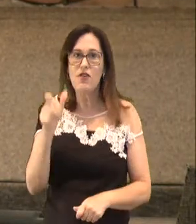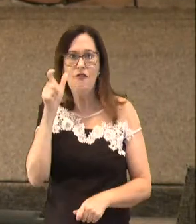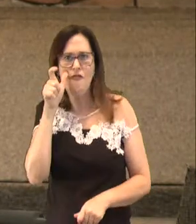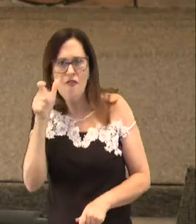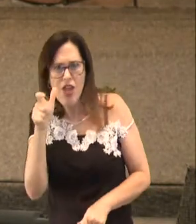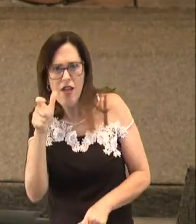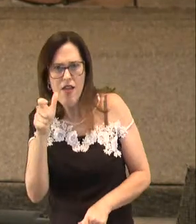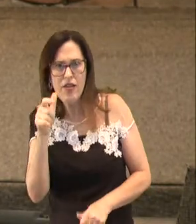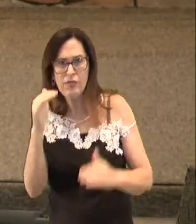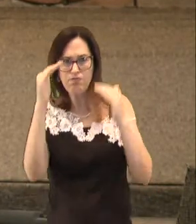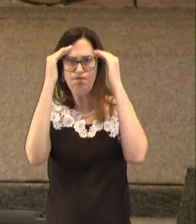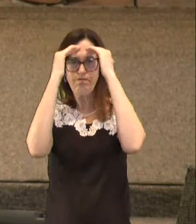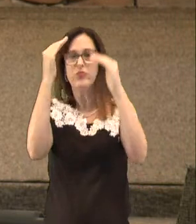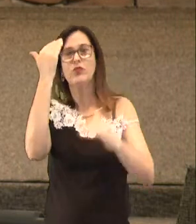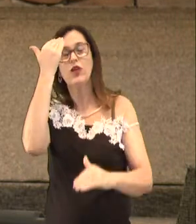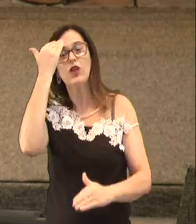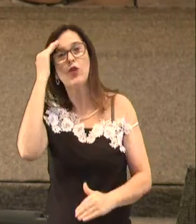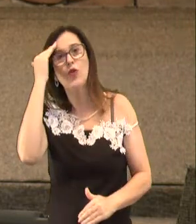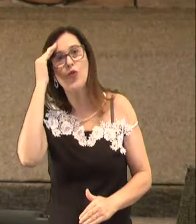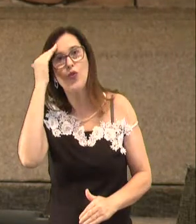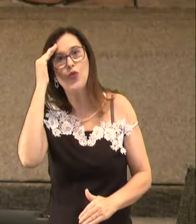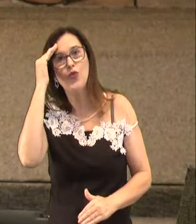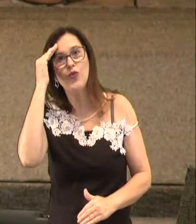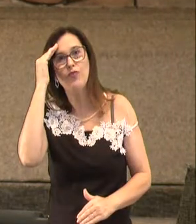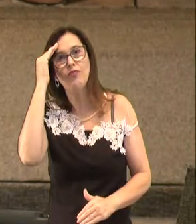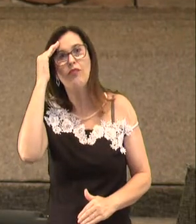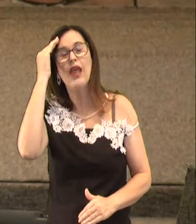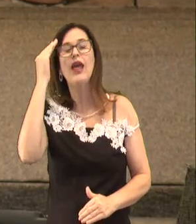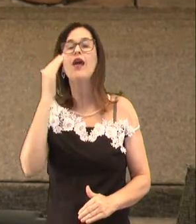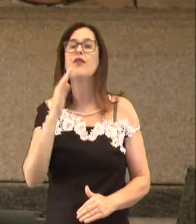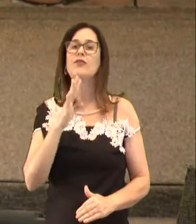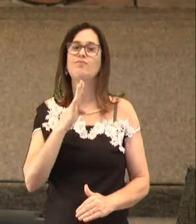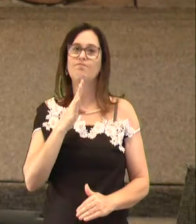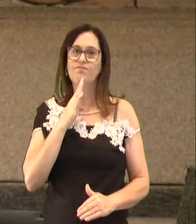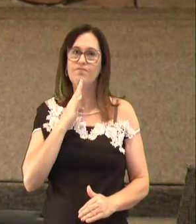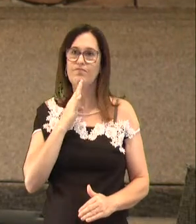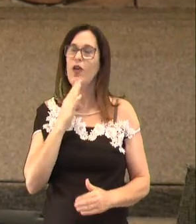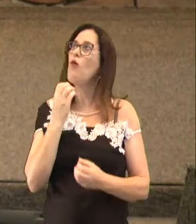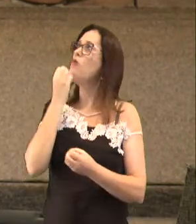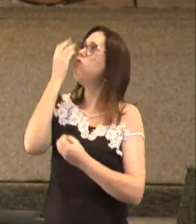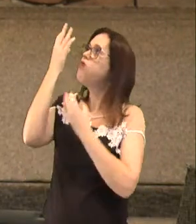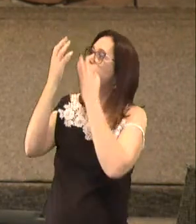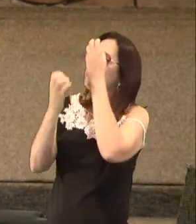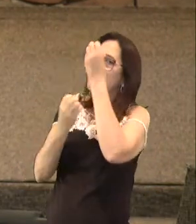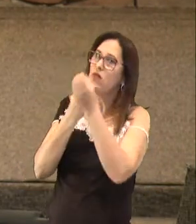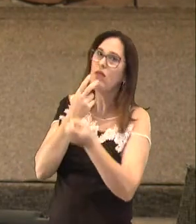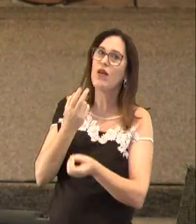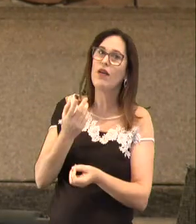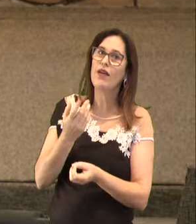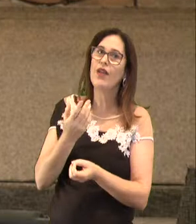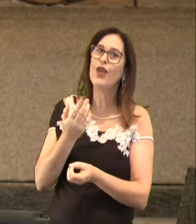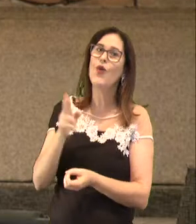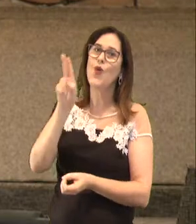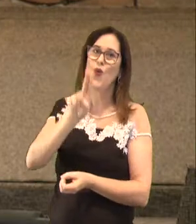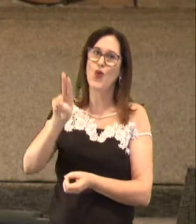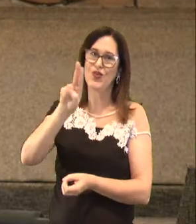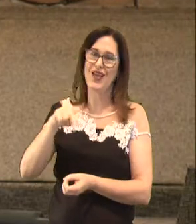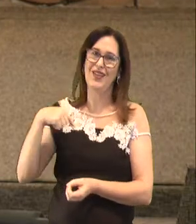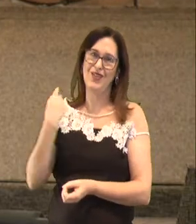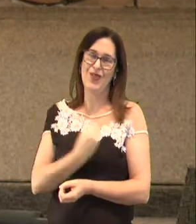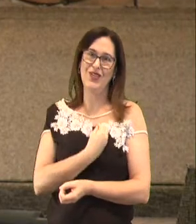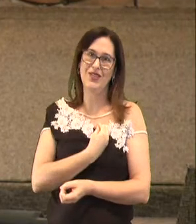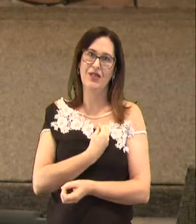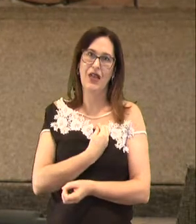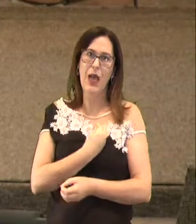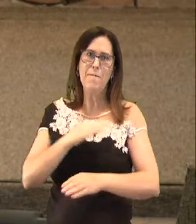observadas, compreendidas, reconhecidas, confessadas e aplicadas. É